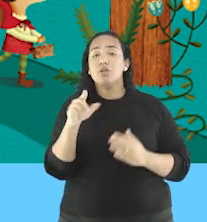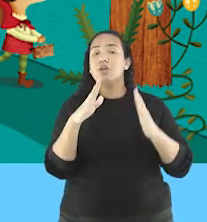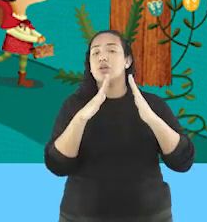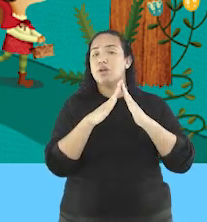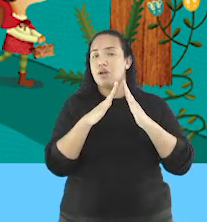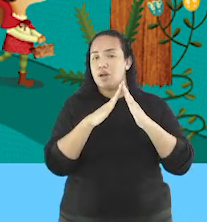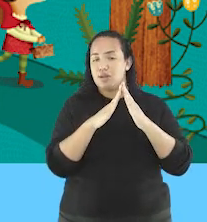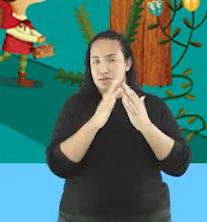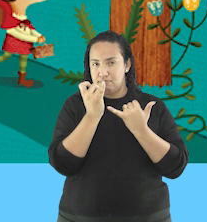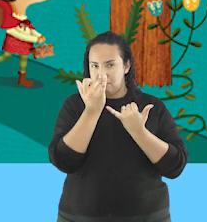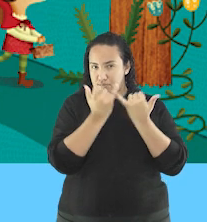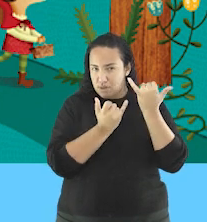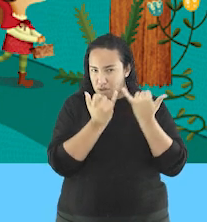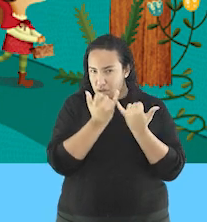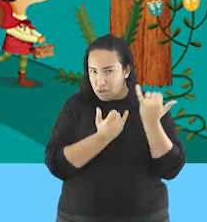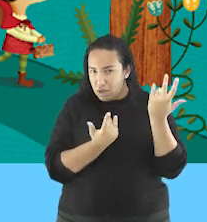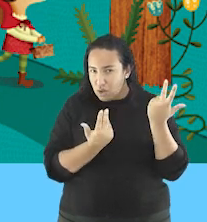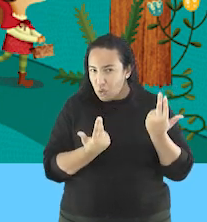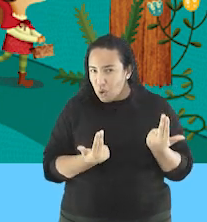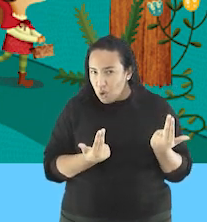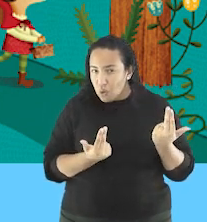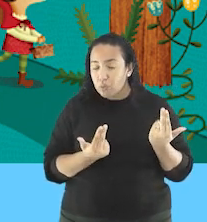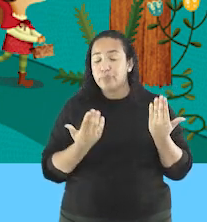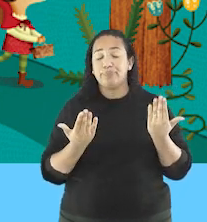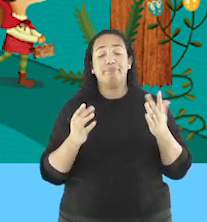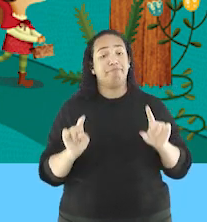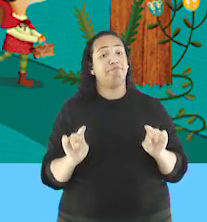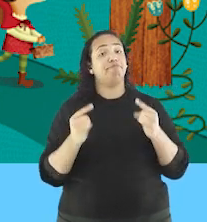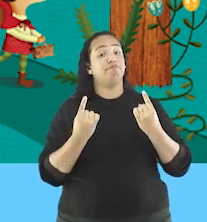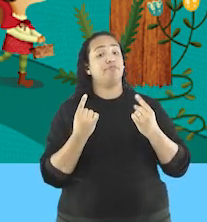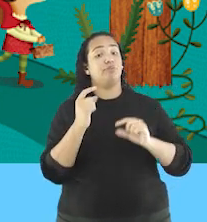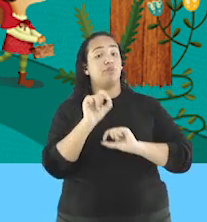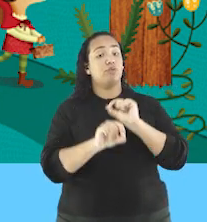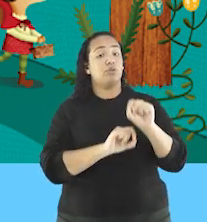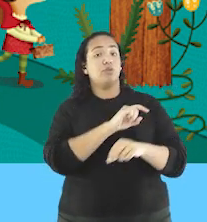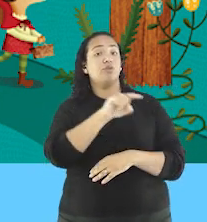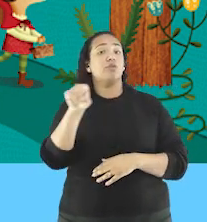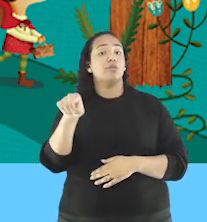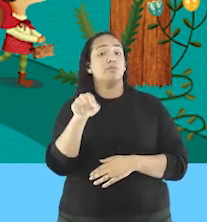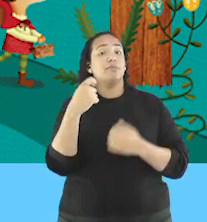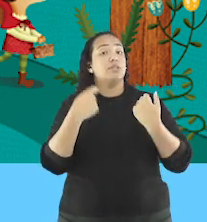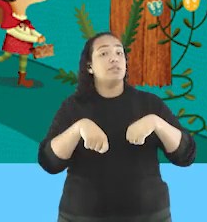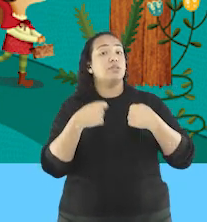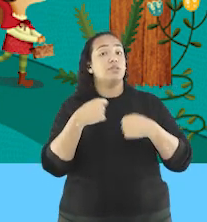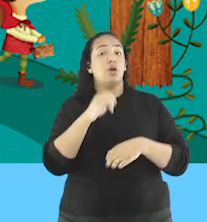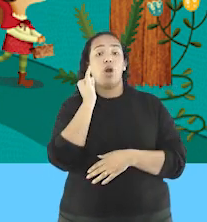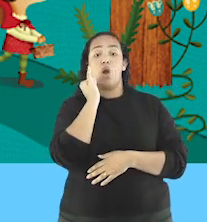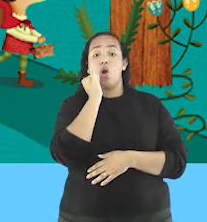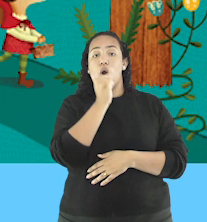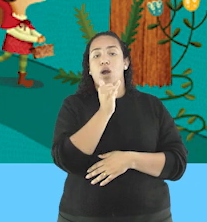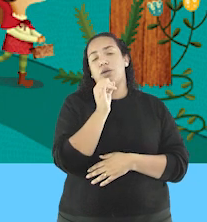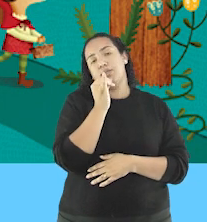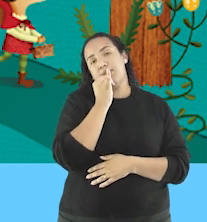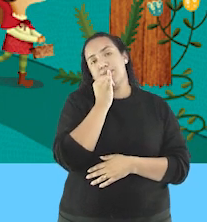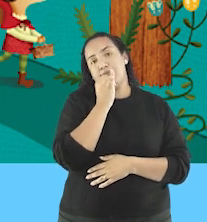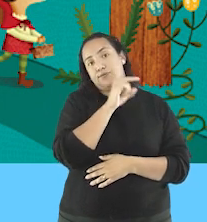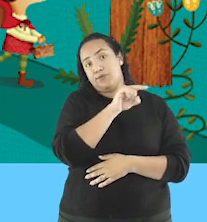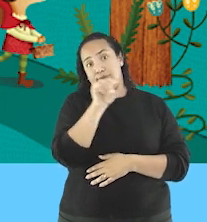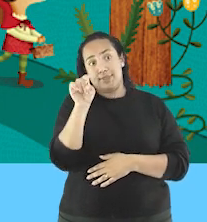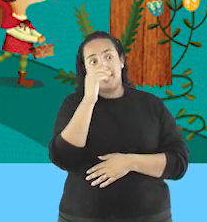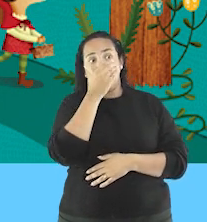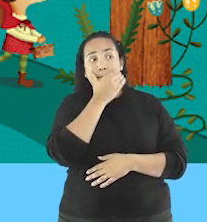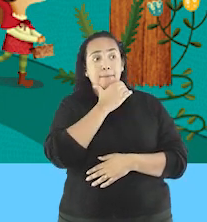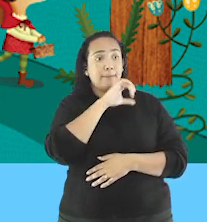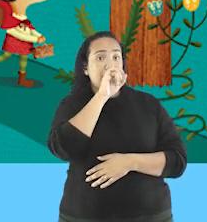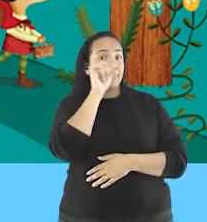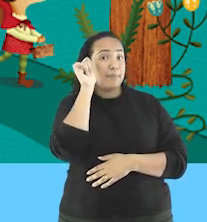com vocês? O seu desafio será contar alguma situação em que você